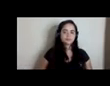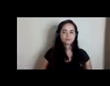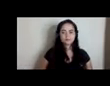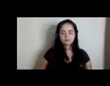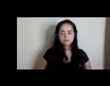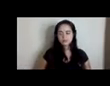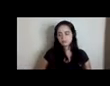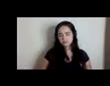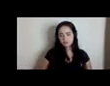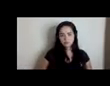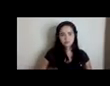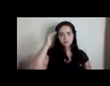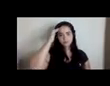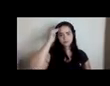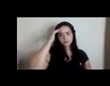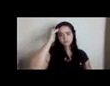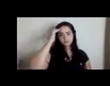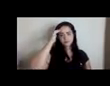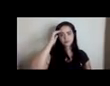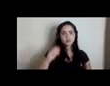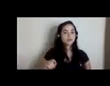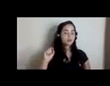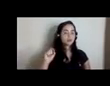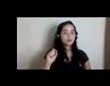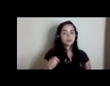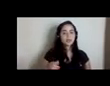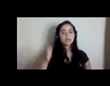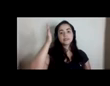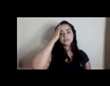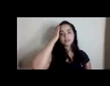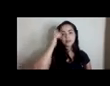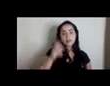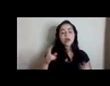A compreensão de que saber é poder.